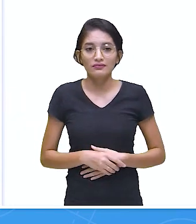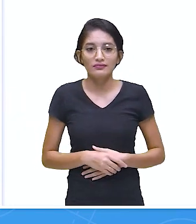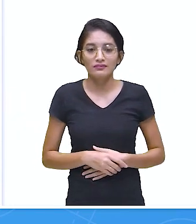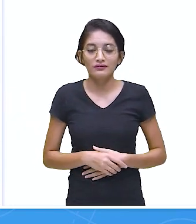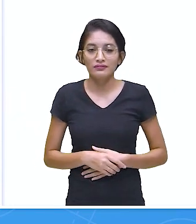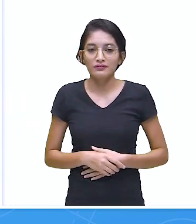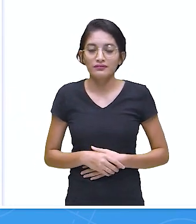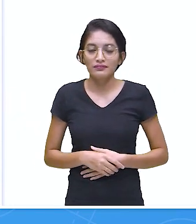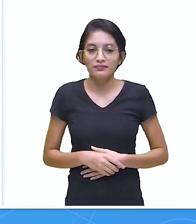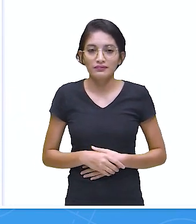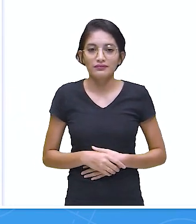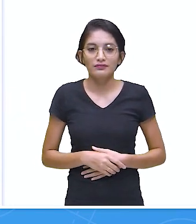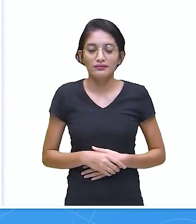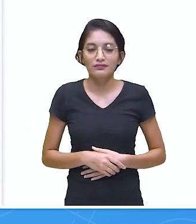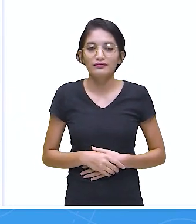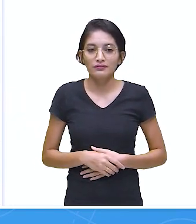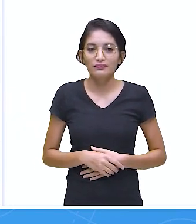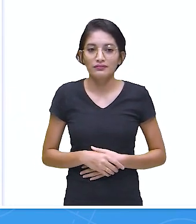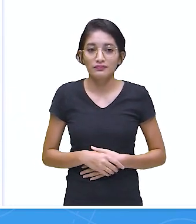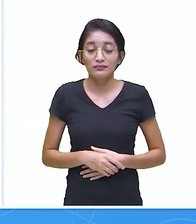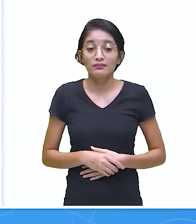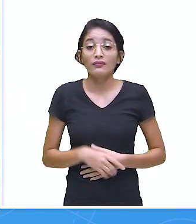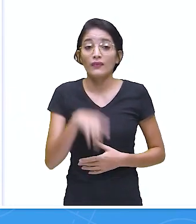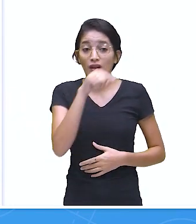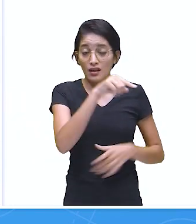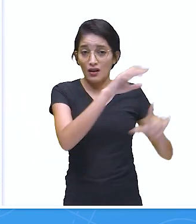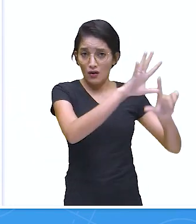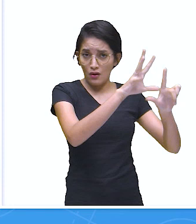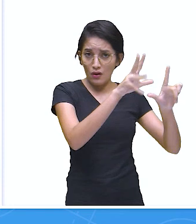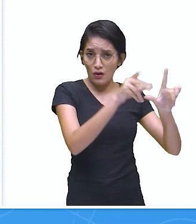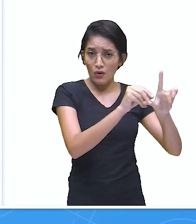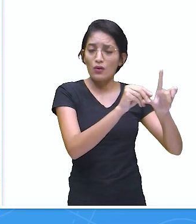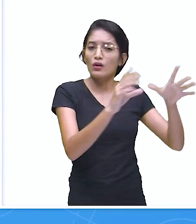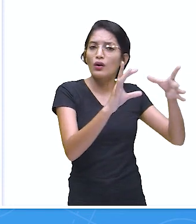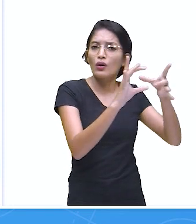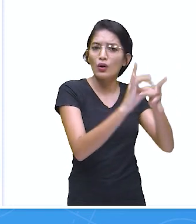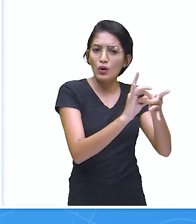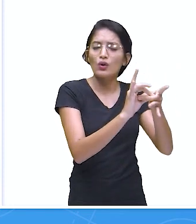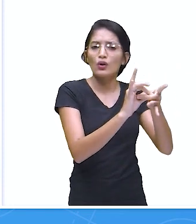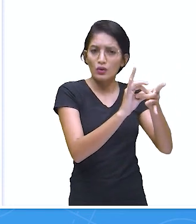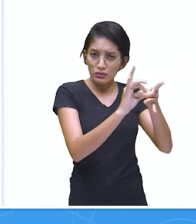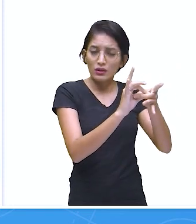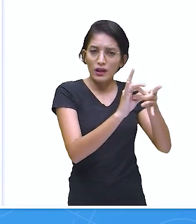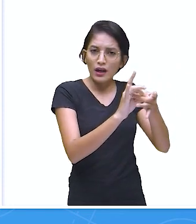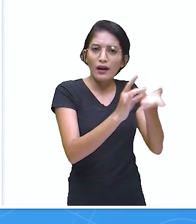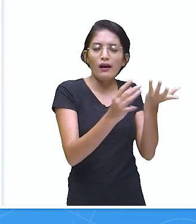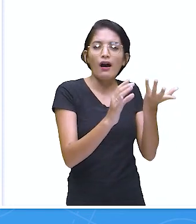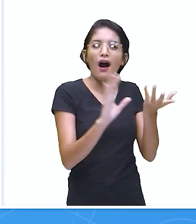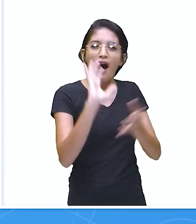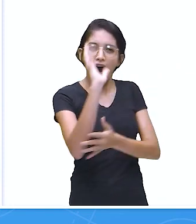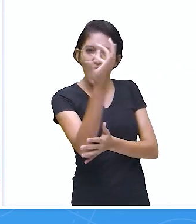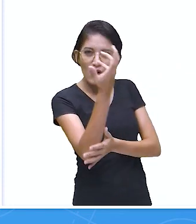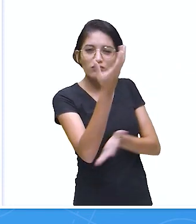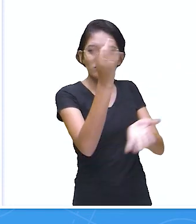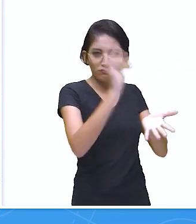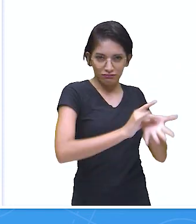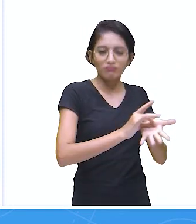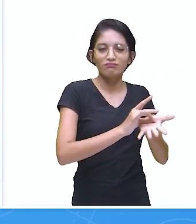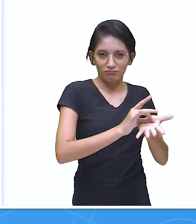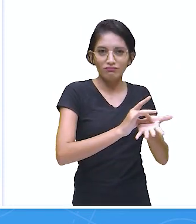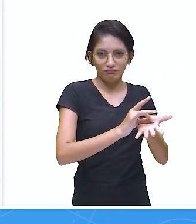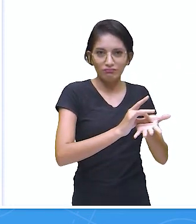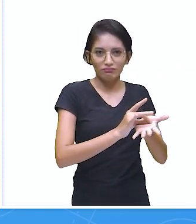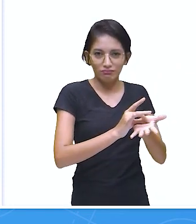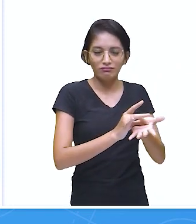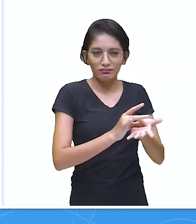e charge? Olha só, o cartoon ele é associado a fatos atemporais. Falei aqui que é atemporal, né? Falei